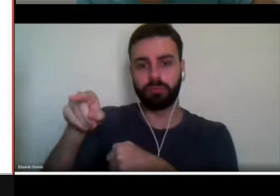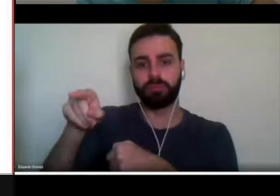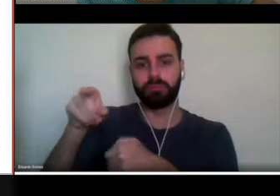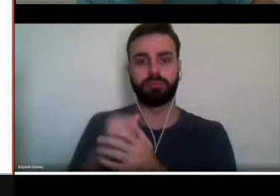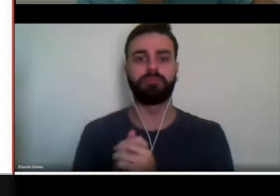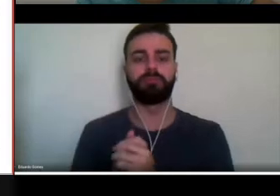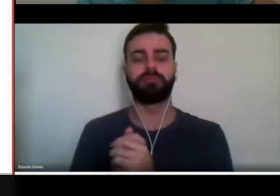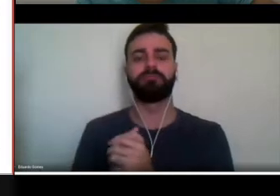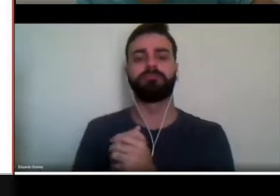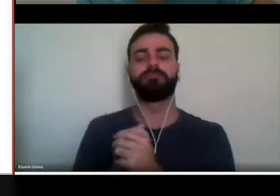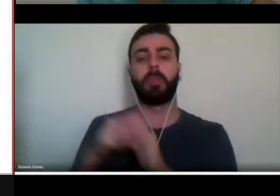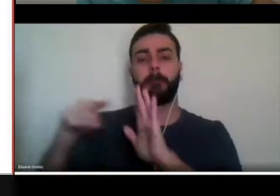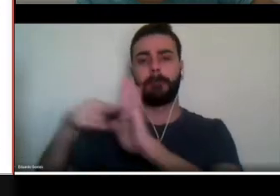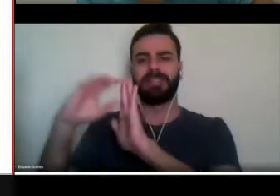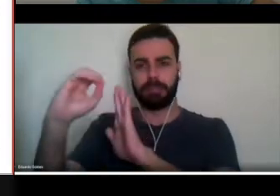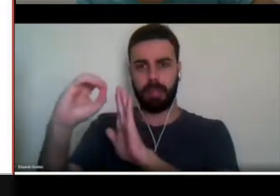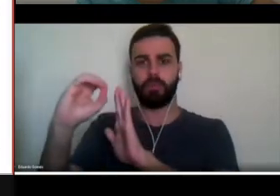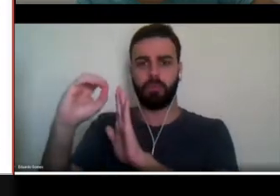igual a